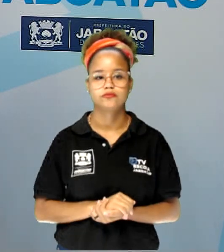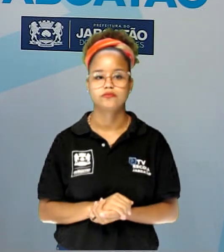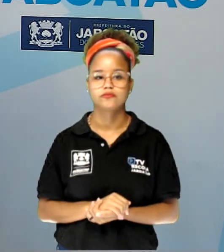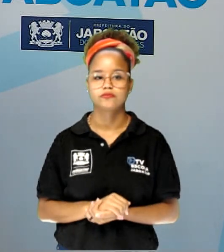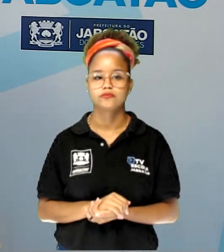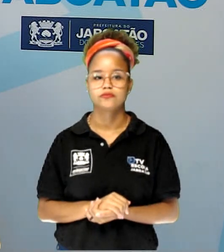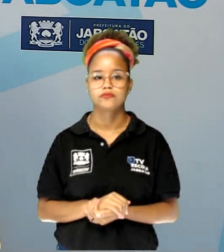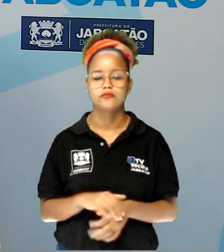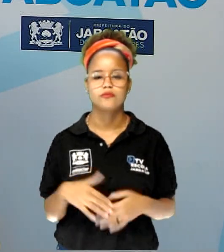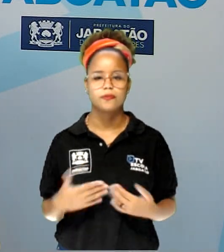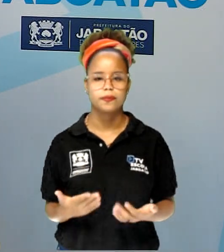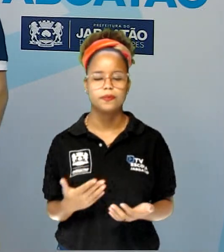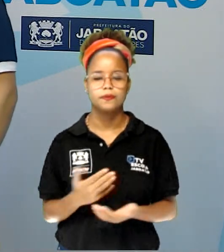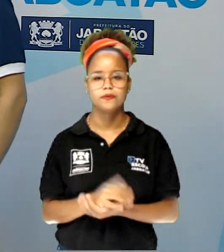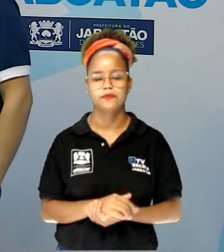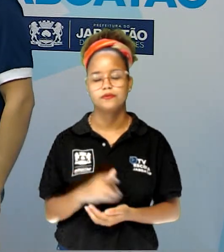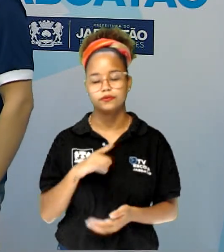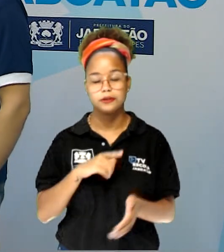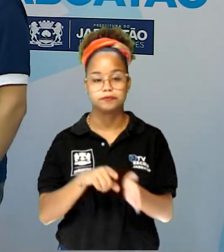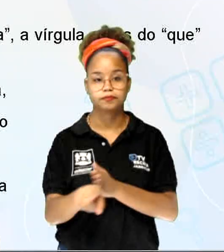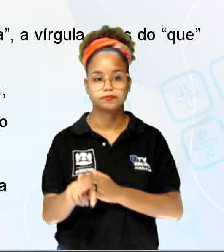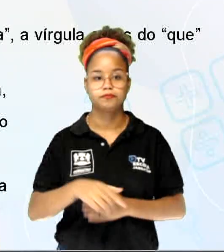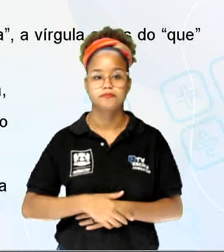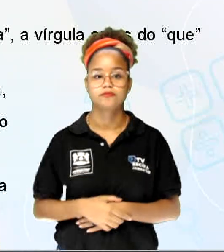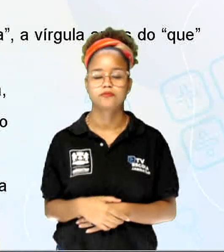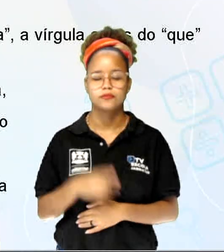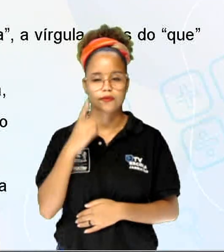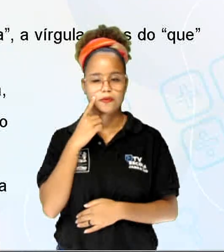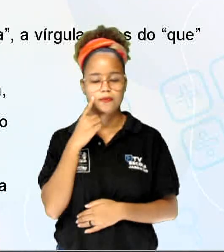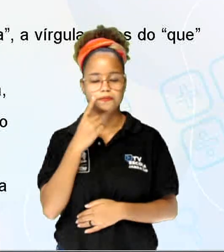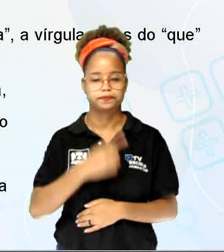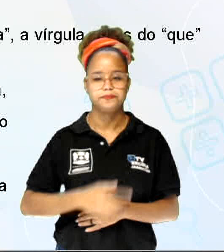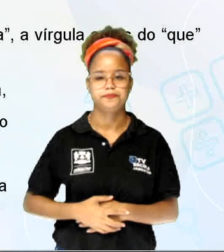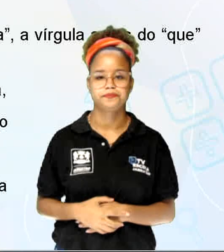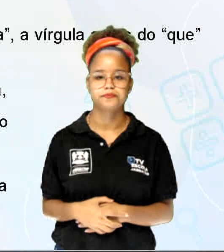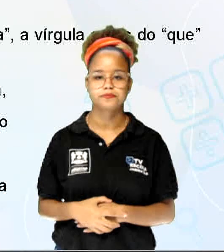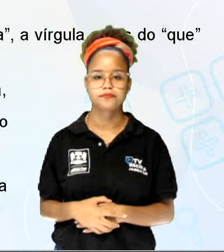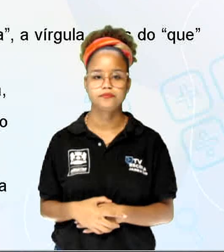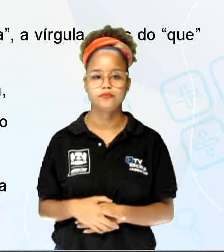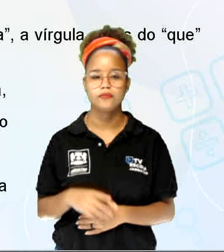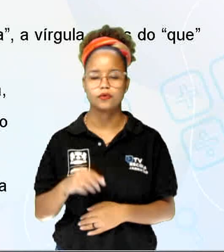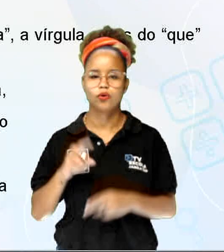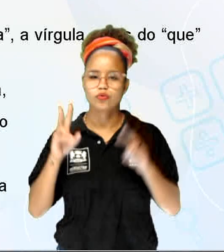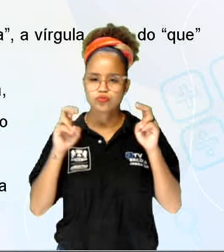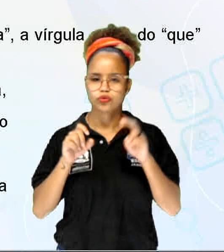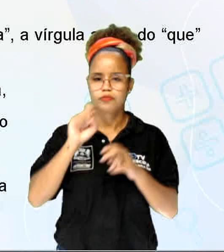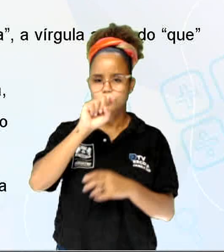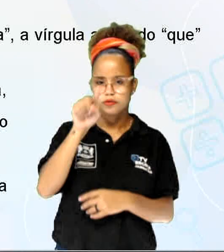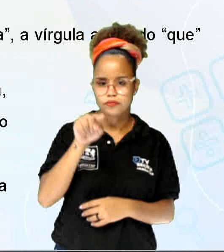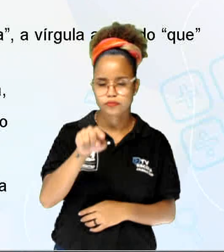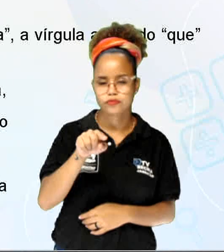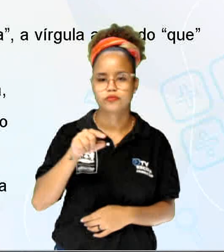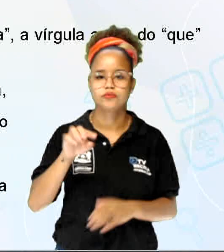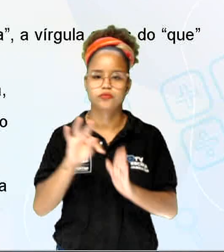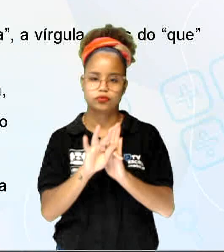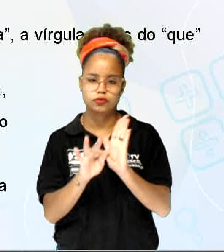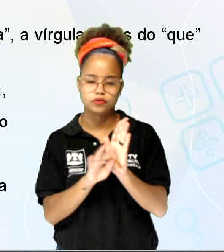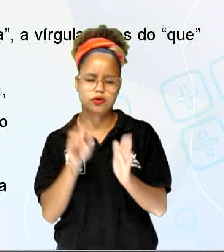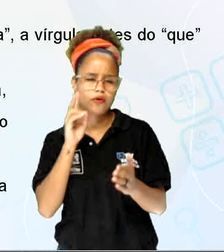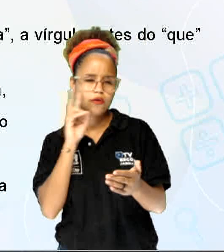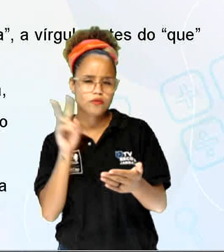Bom, aí chegamos até a questão. Olha só o que a gente encontra. Quanto à pontuação do texto, leia